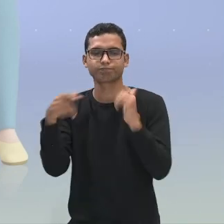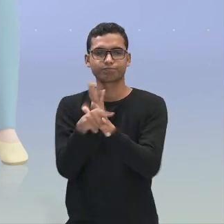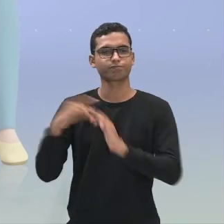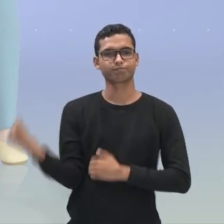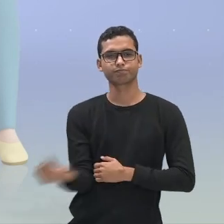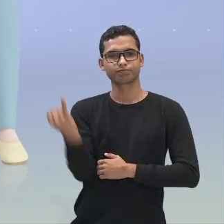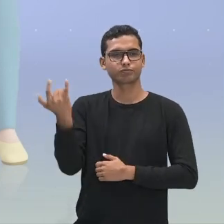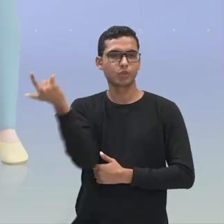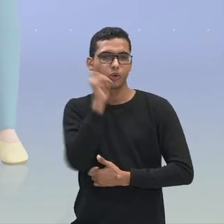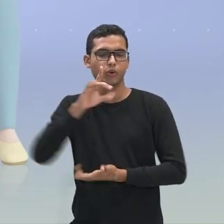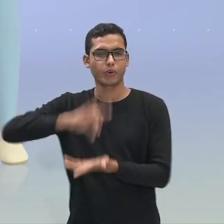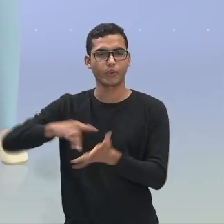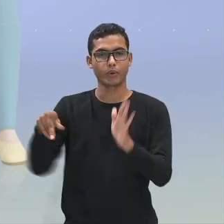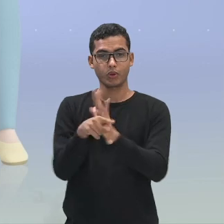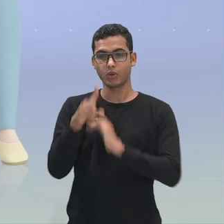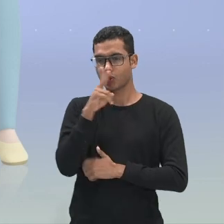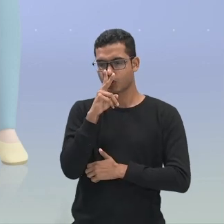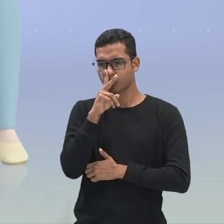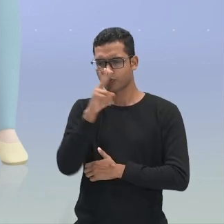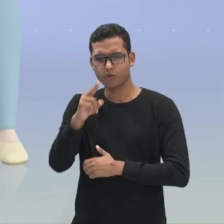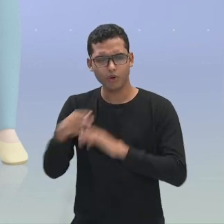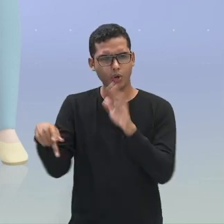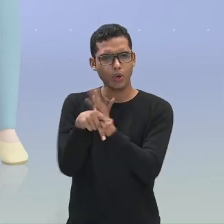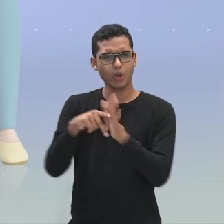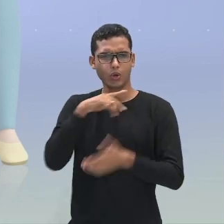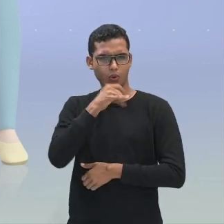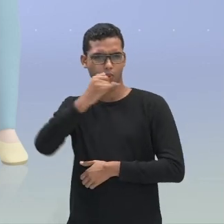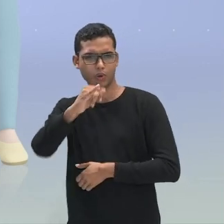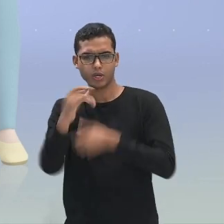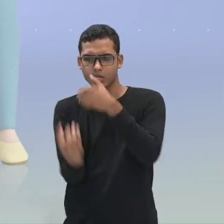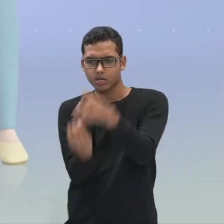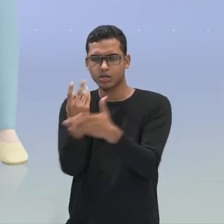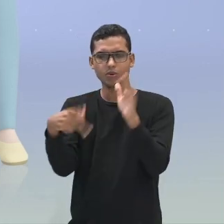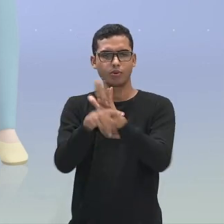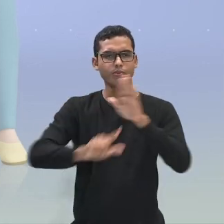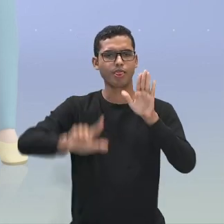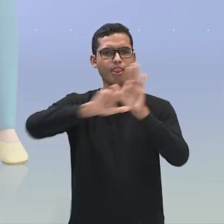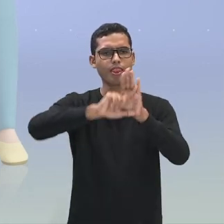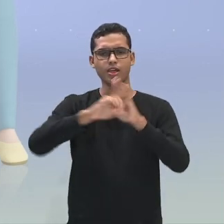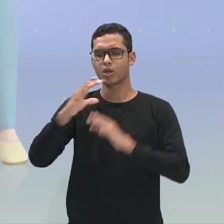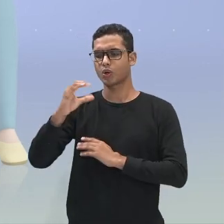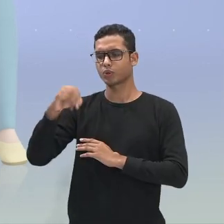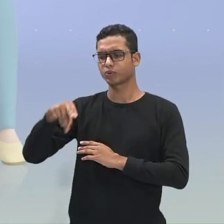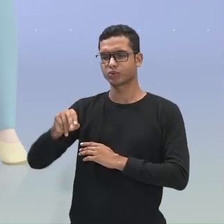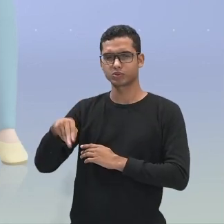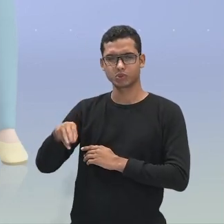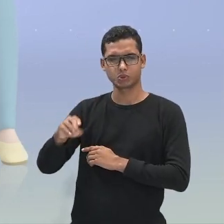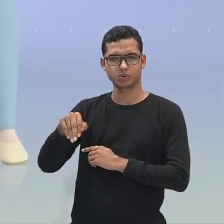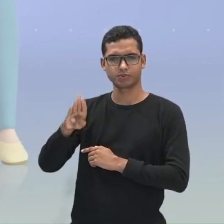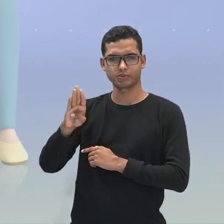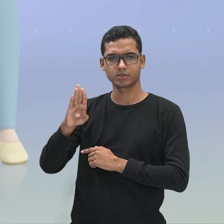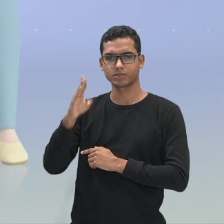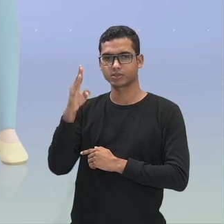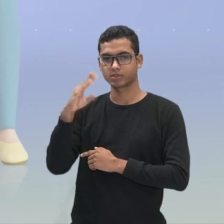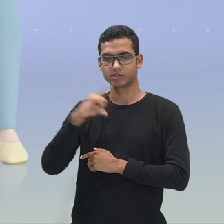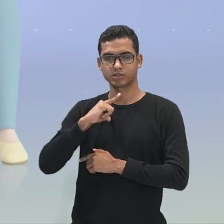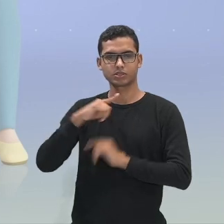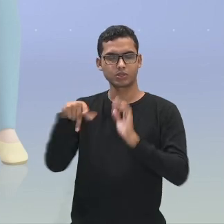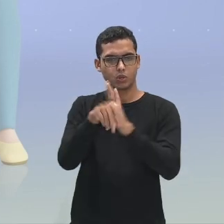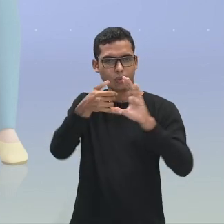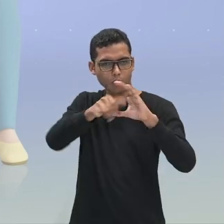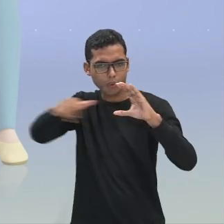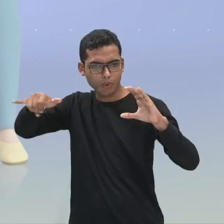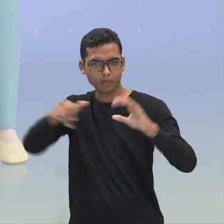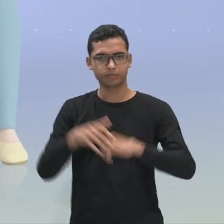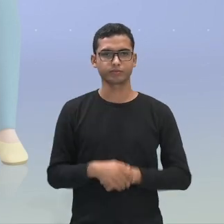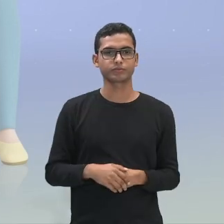para o entendimento das forças elétricas, desenvolvendo a lei de Coulomb, que descreve a interação entre cargas elétricas.